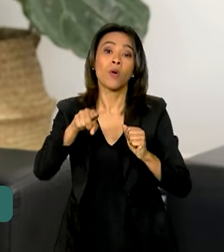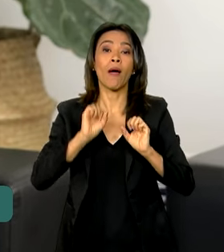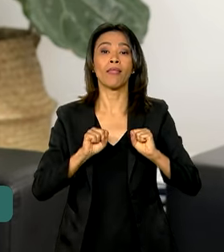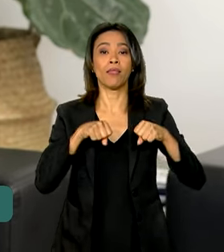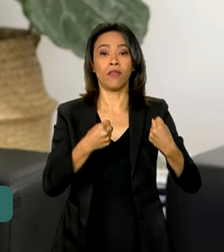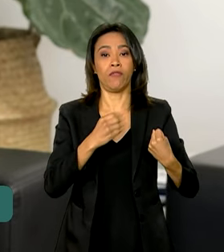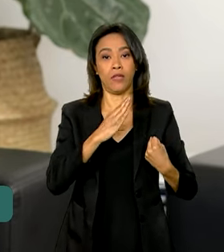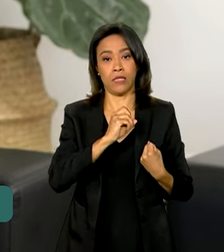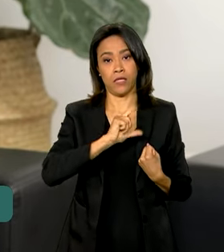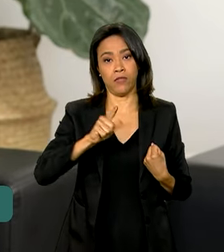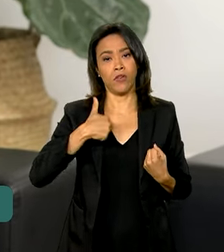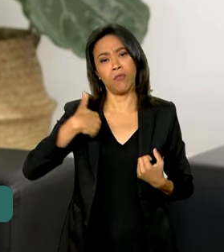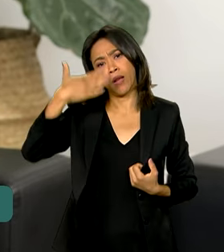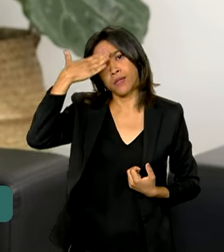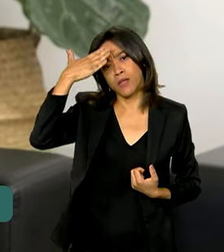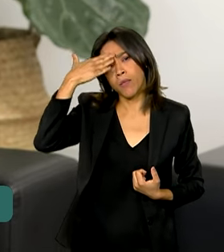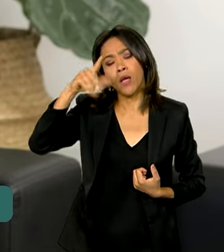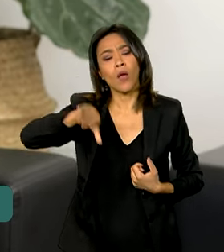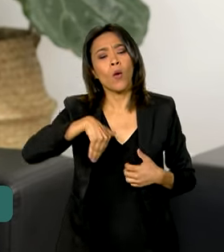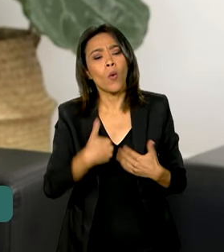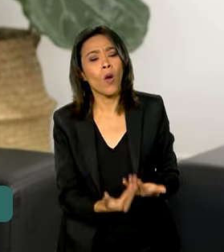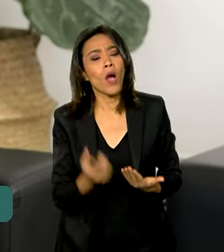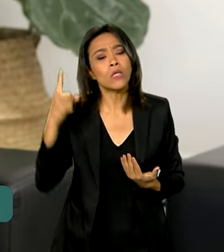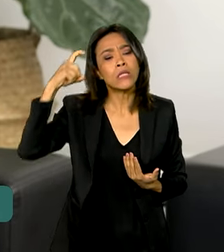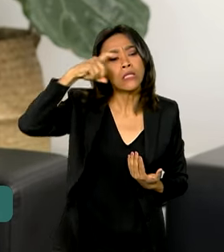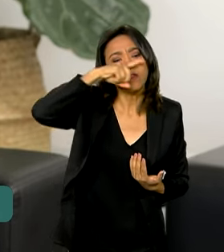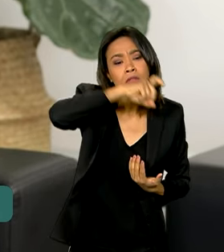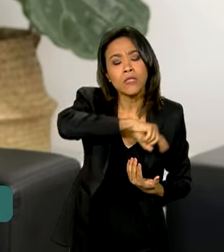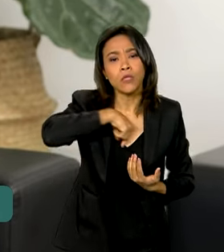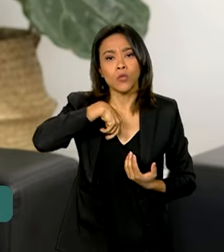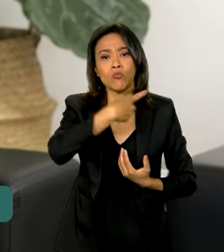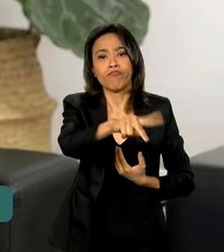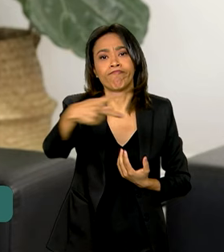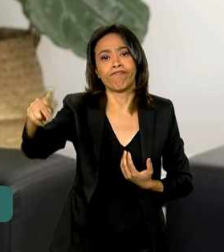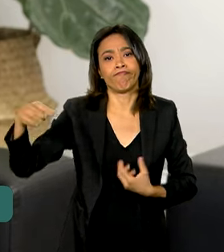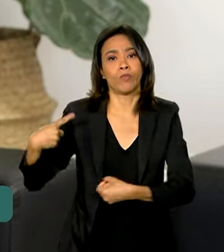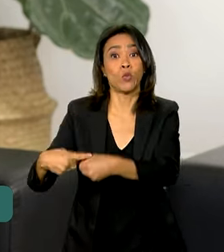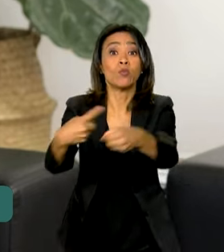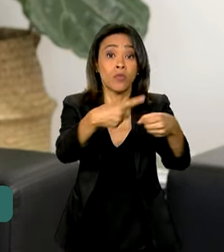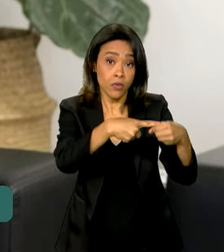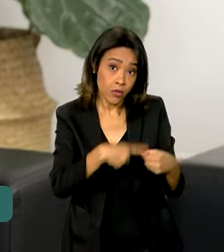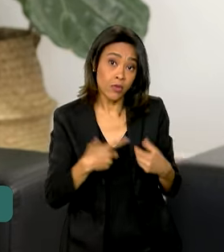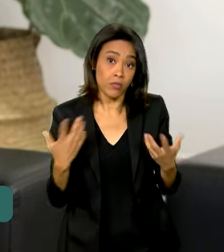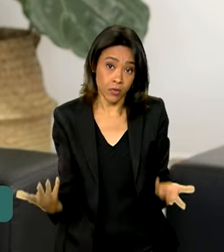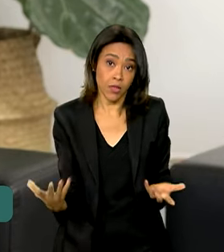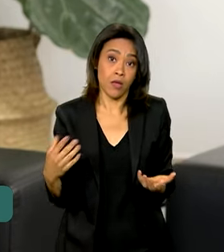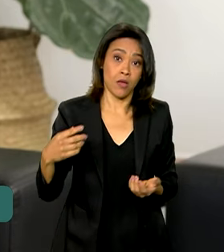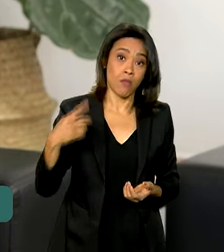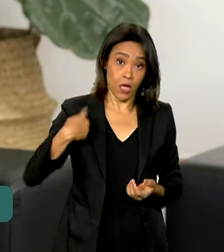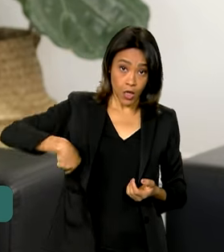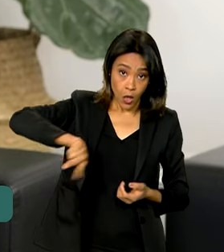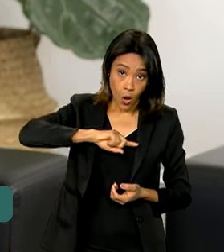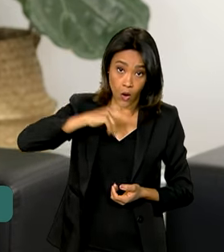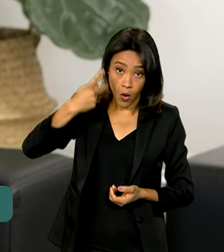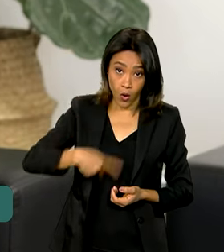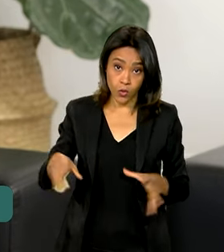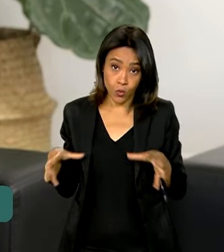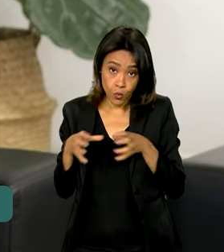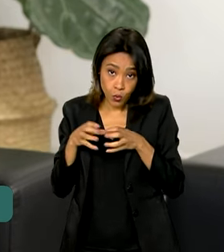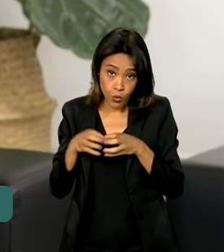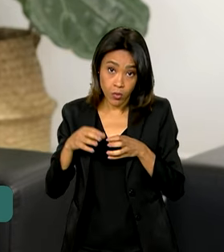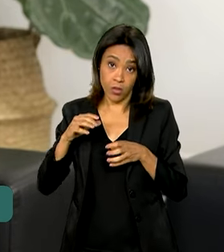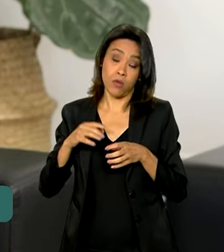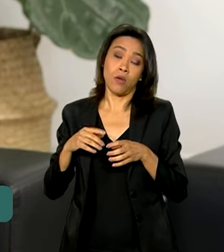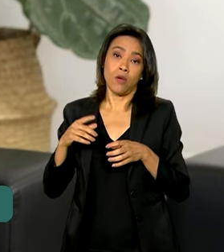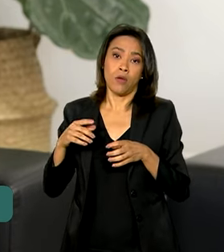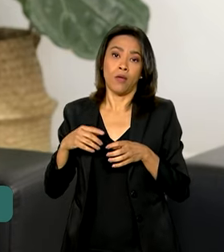pudesse identificar da melhor forma possível as principais dificuldades dos municípios, fazendo com que pudéssemos assessorá-los da maneira